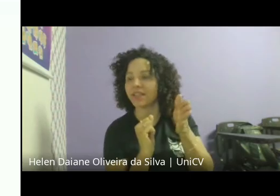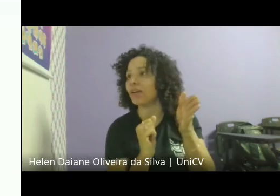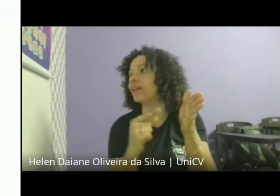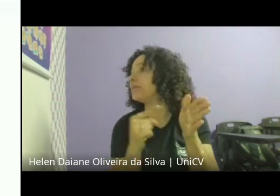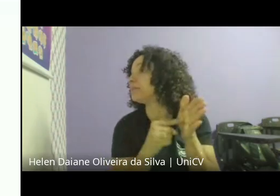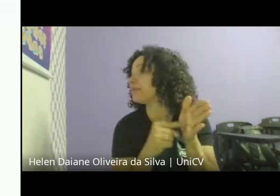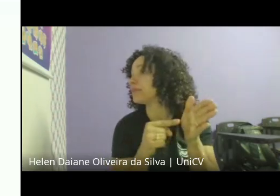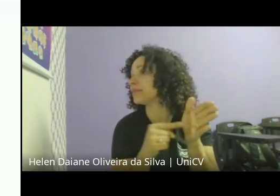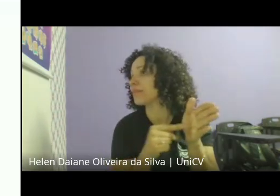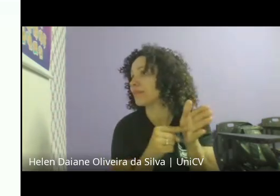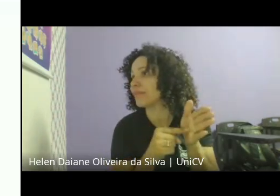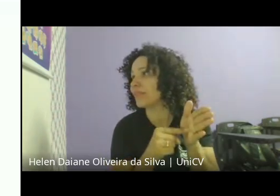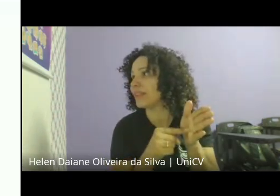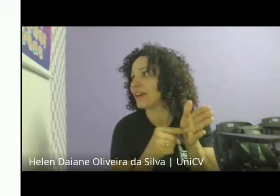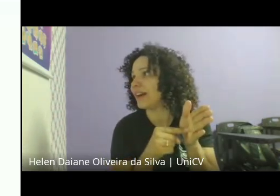faz assim, ó.